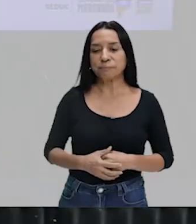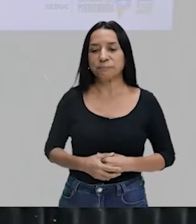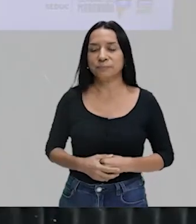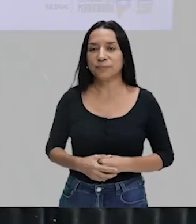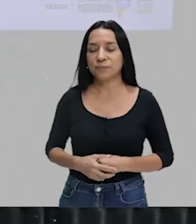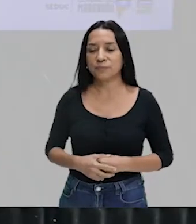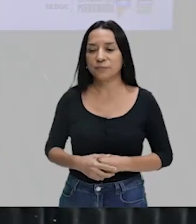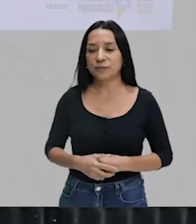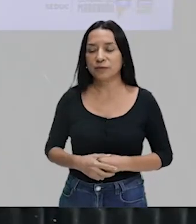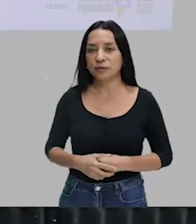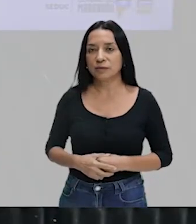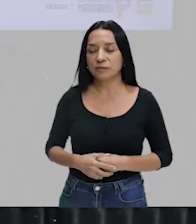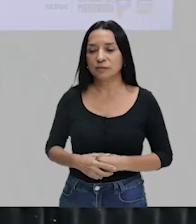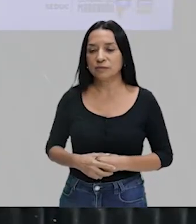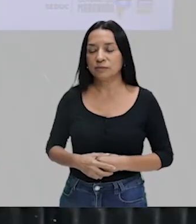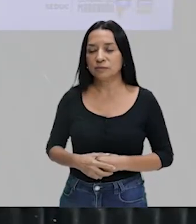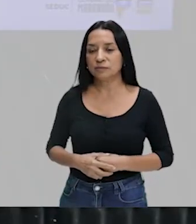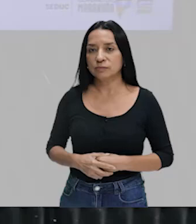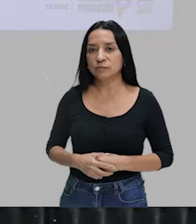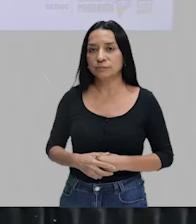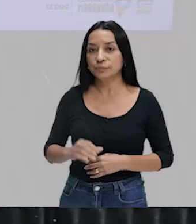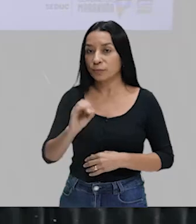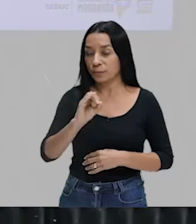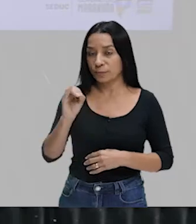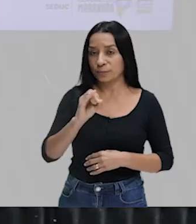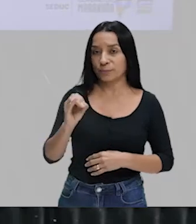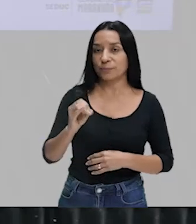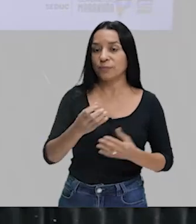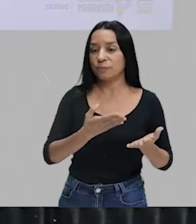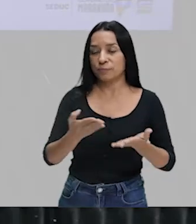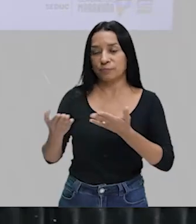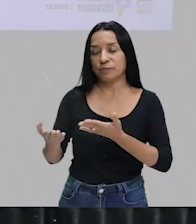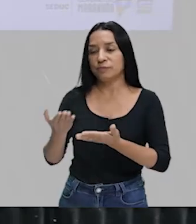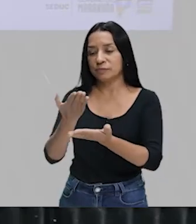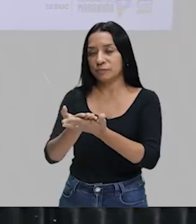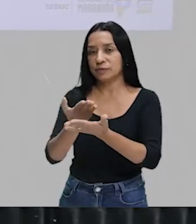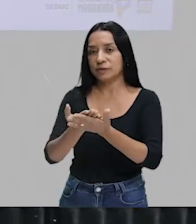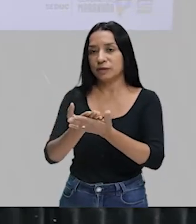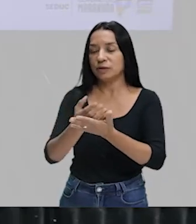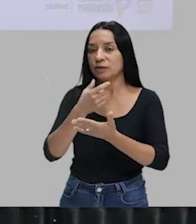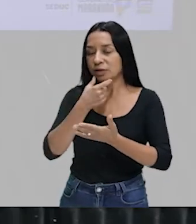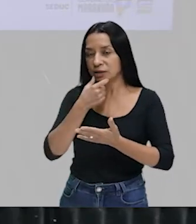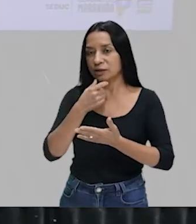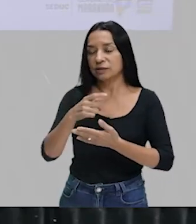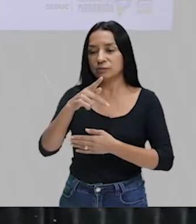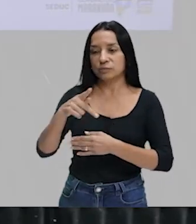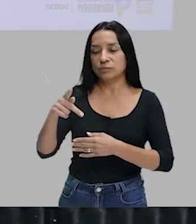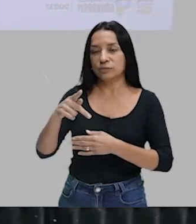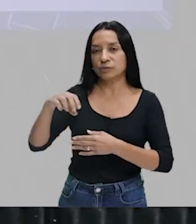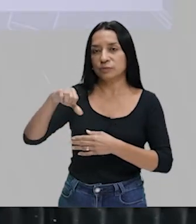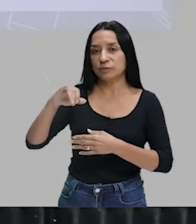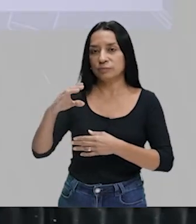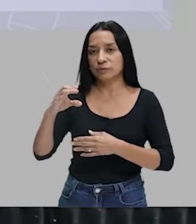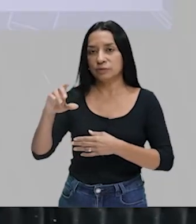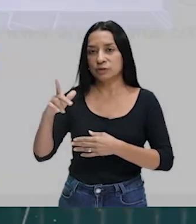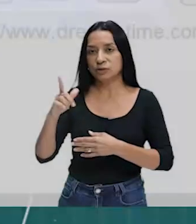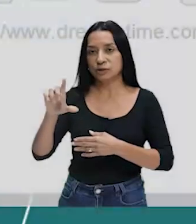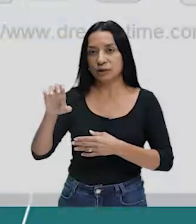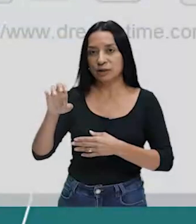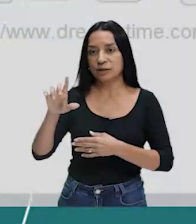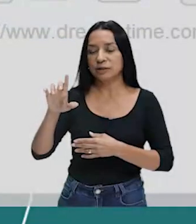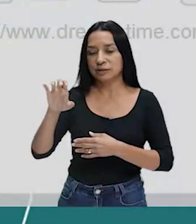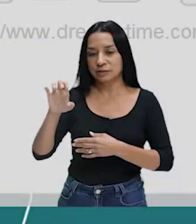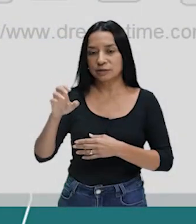welcome to our English class. I'm teacher Michelle. Olá, pessoal, sejam bem-vindos a mais uma aula de inglês. Eu sou a professora Michelle. Hoje nós vamos falar